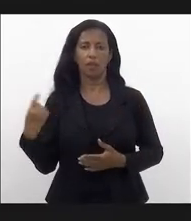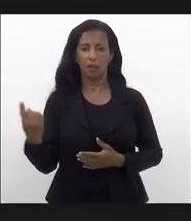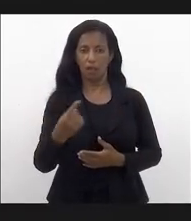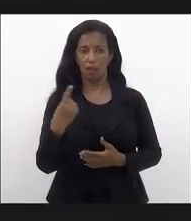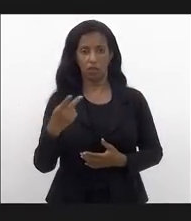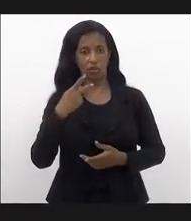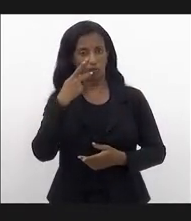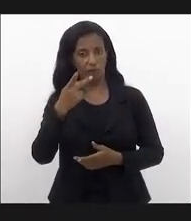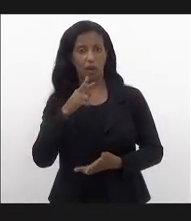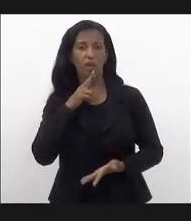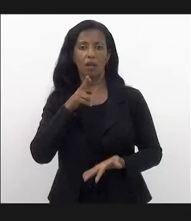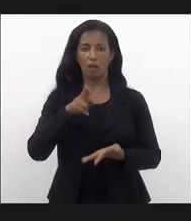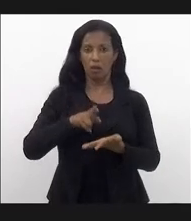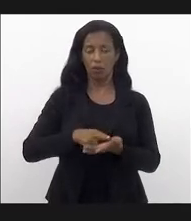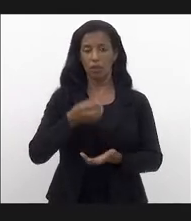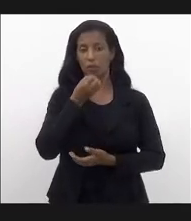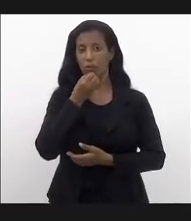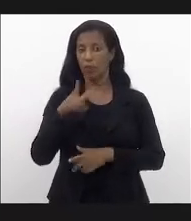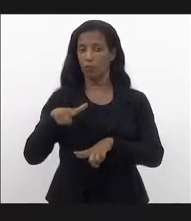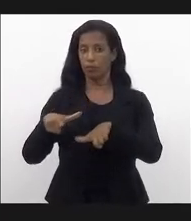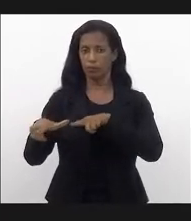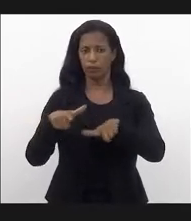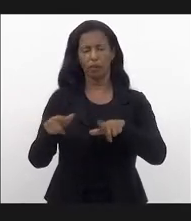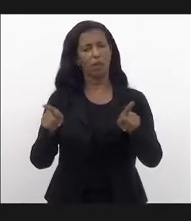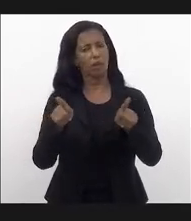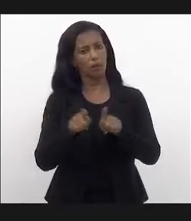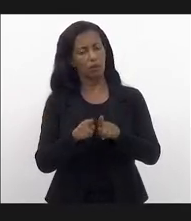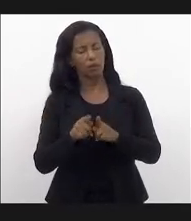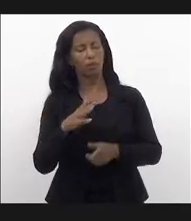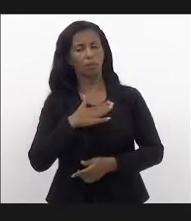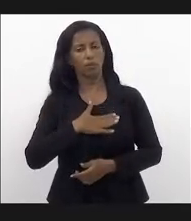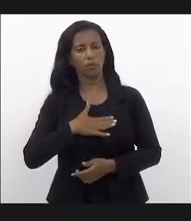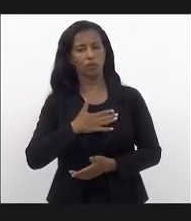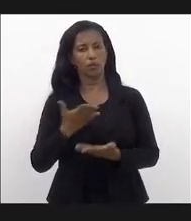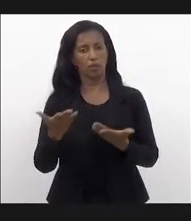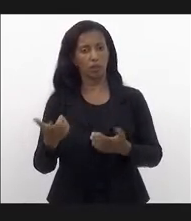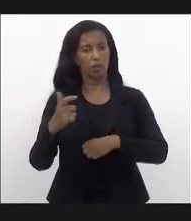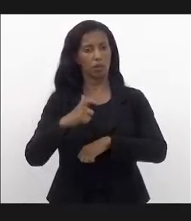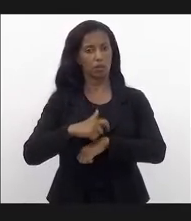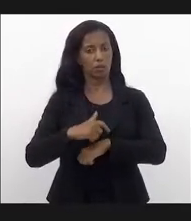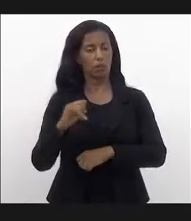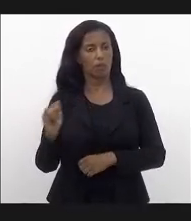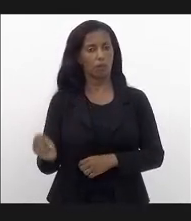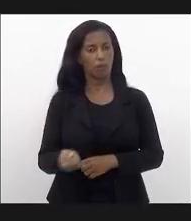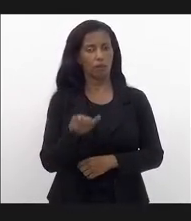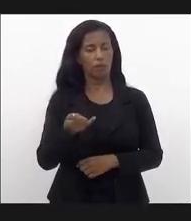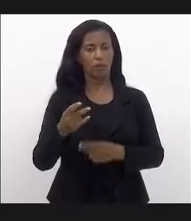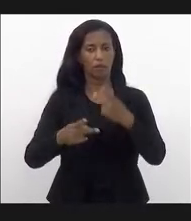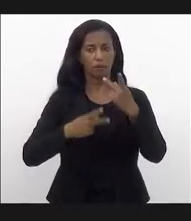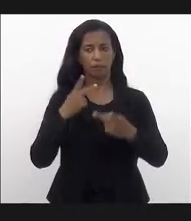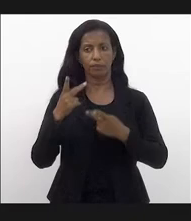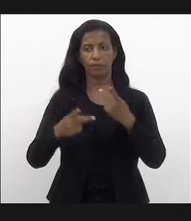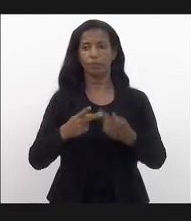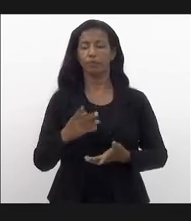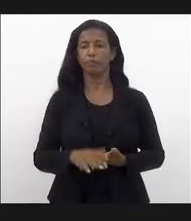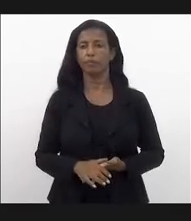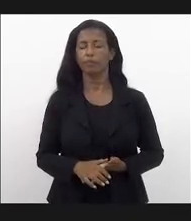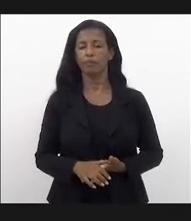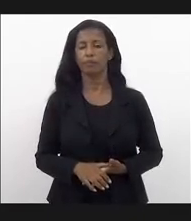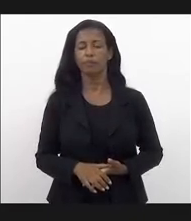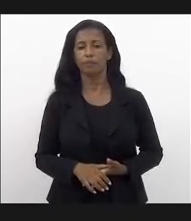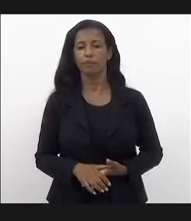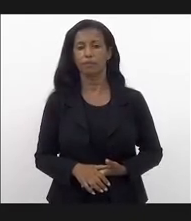faz reconhecendo um bom trabalho eu também gostaria aqui nesse momento aproveitar a minha fala deputada